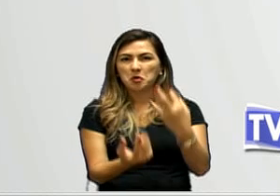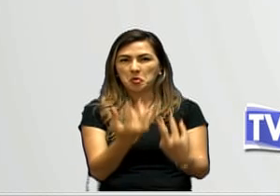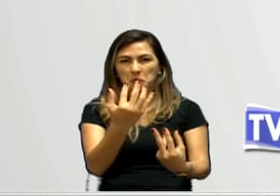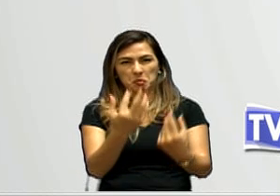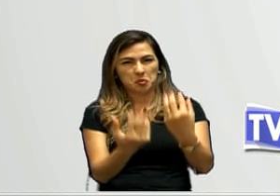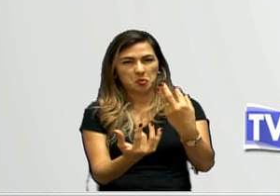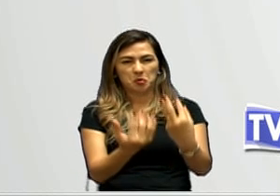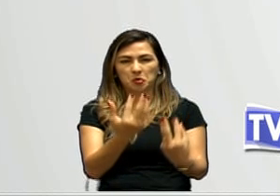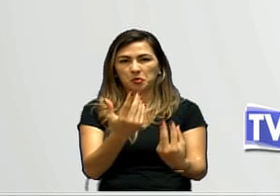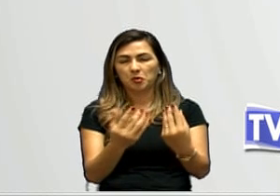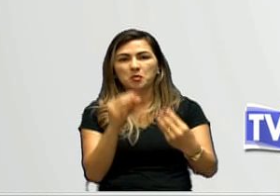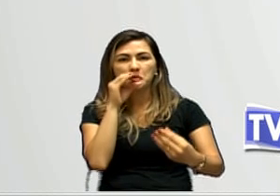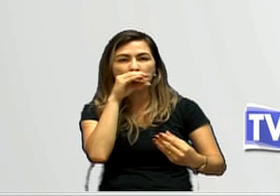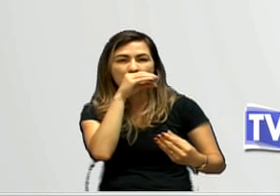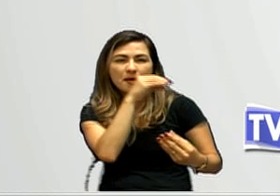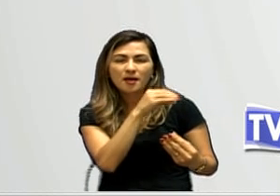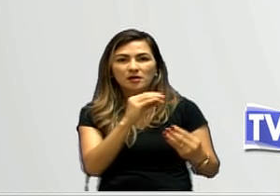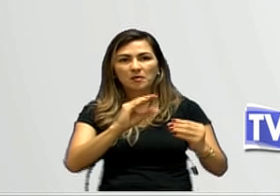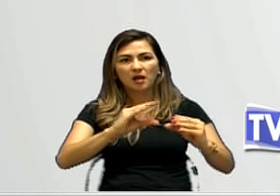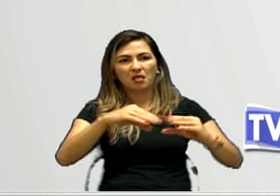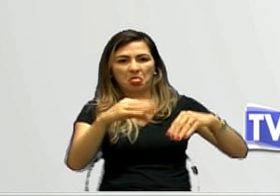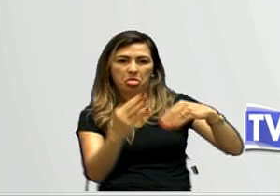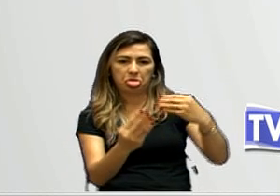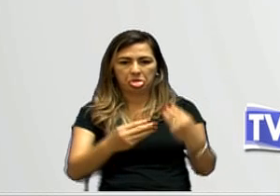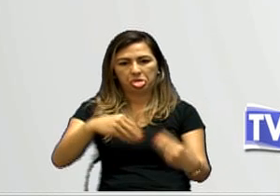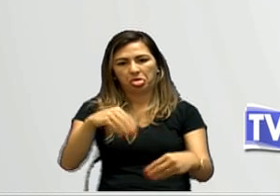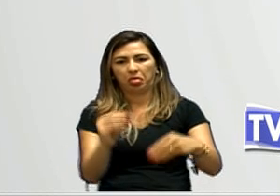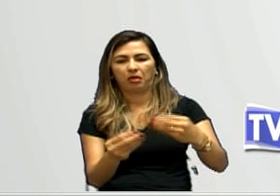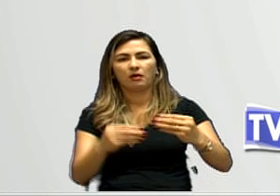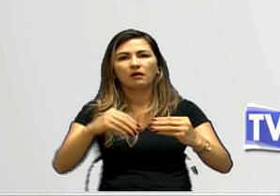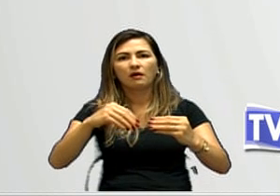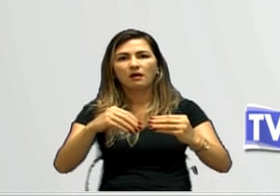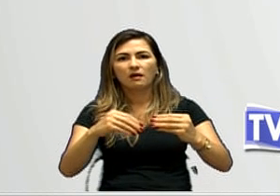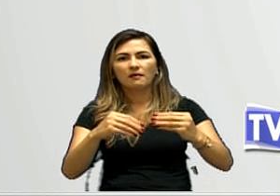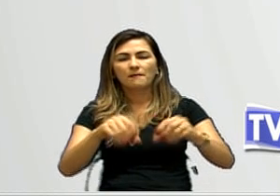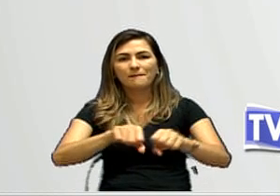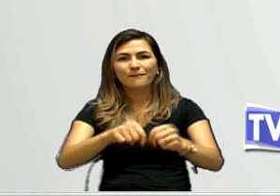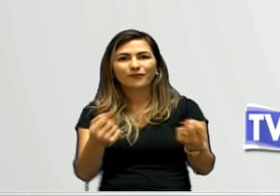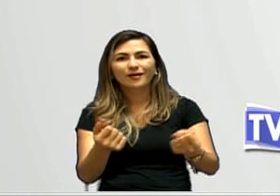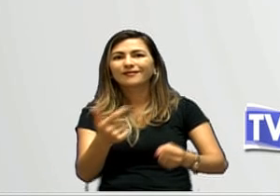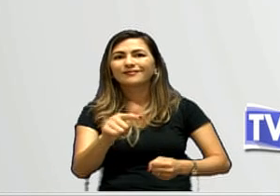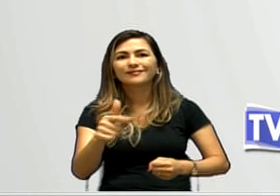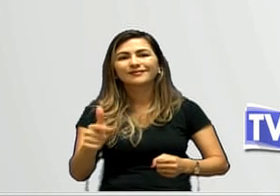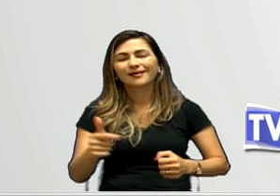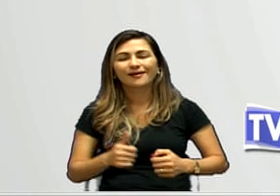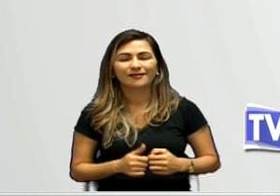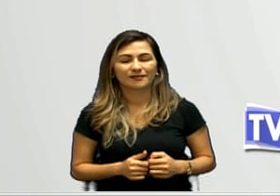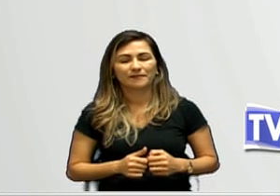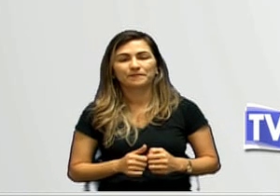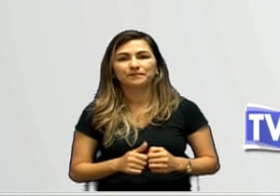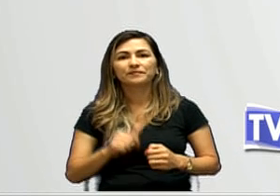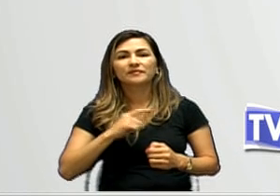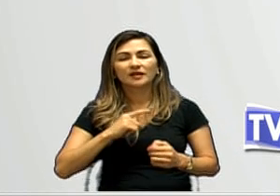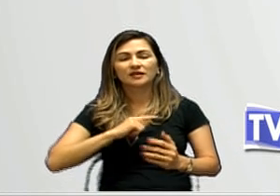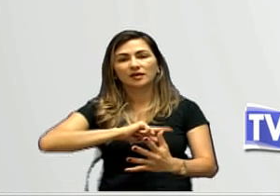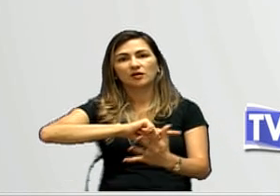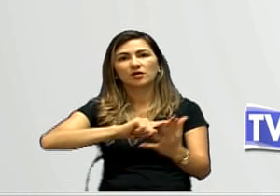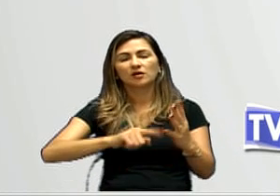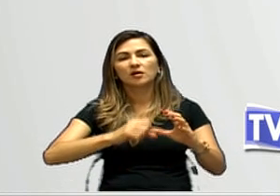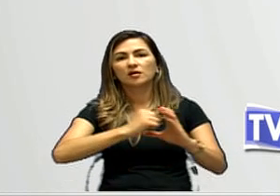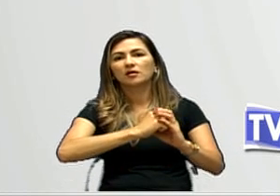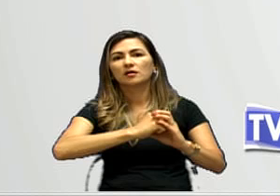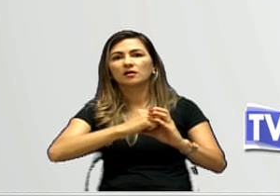se alterem, possibilitando novas moldagens. Eles são classificados de acordo com uma norma técnica em 6 categorias, que